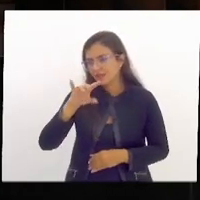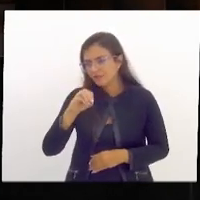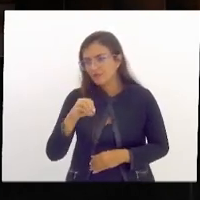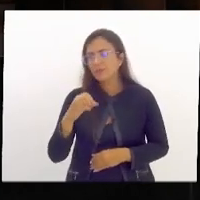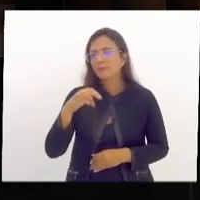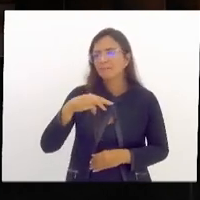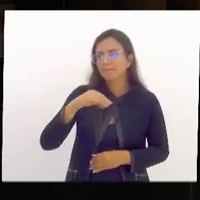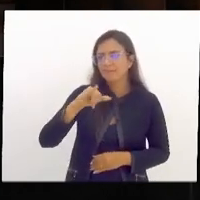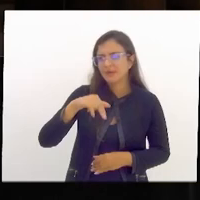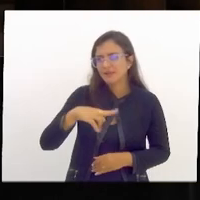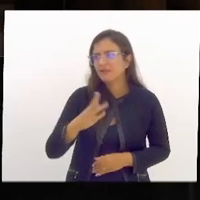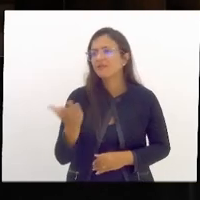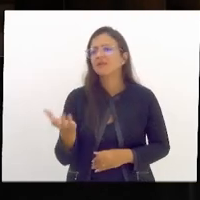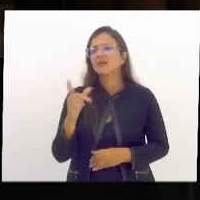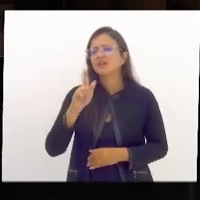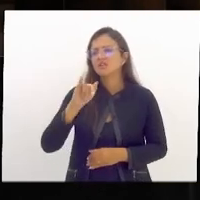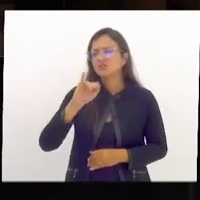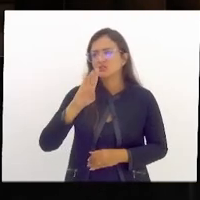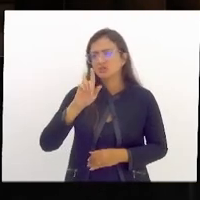Palmares, com o Eliomar, enfim.